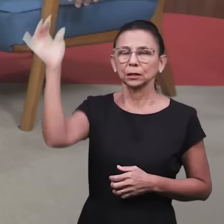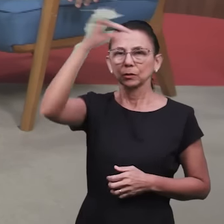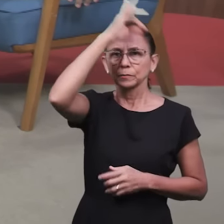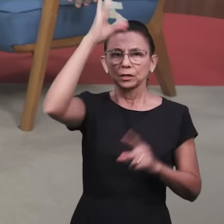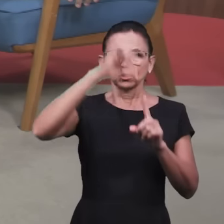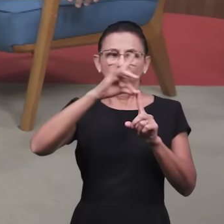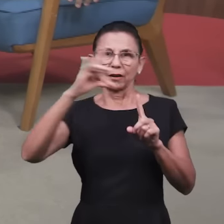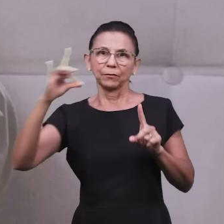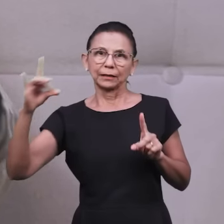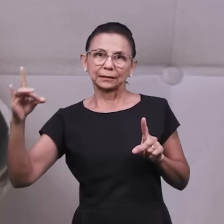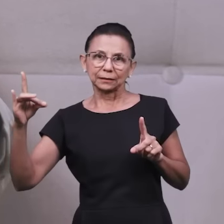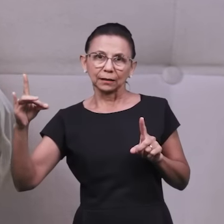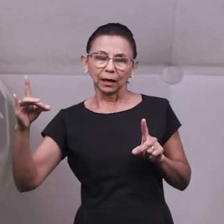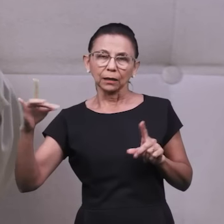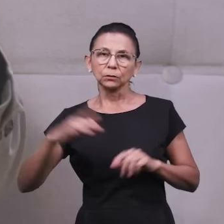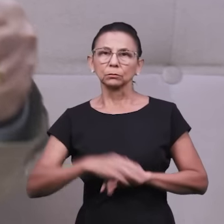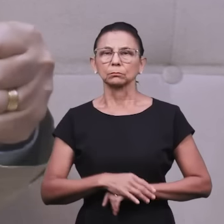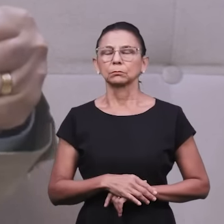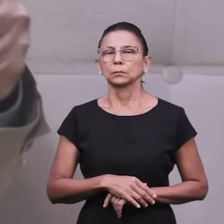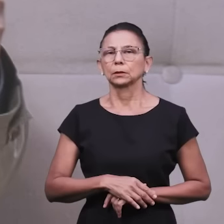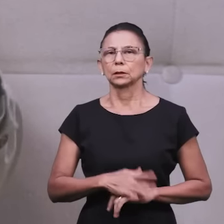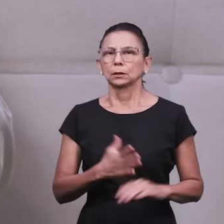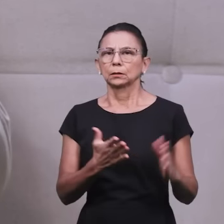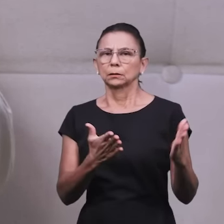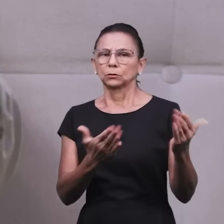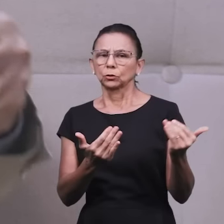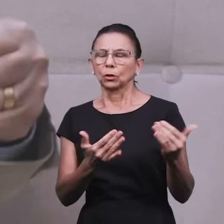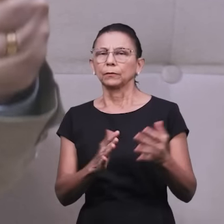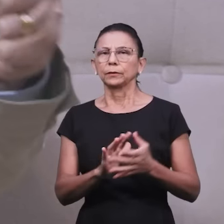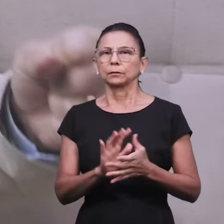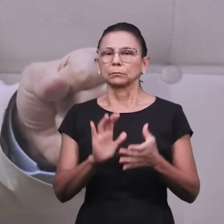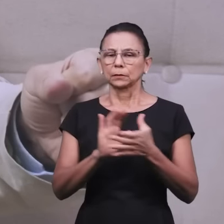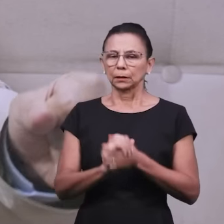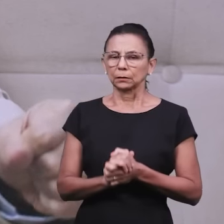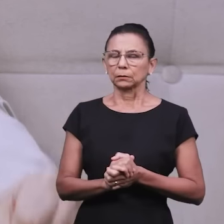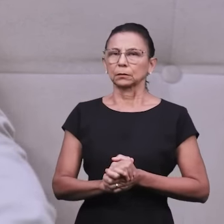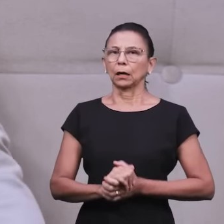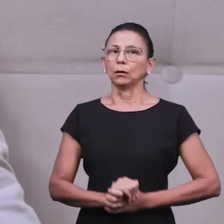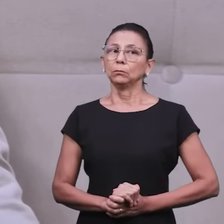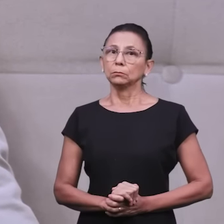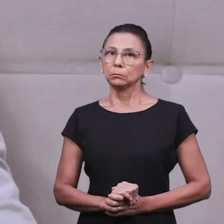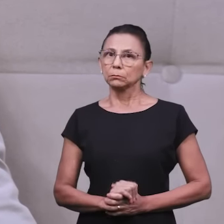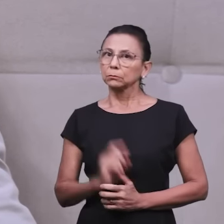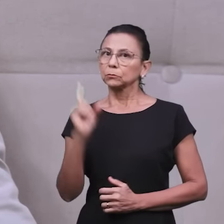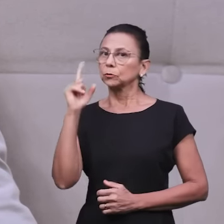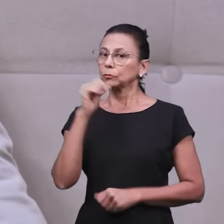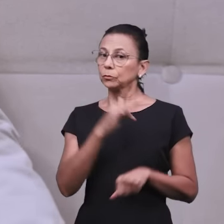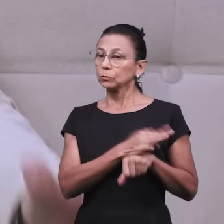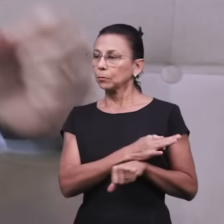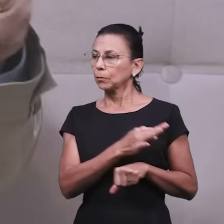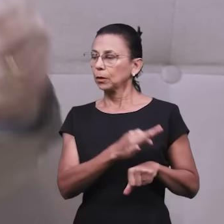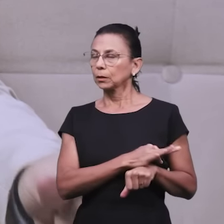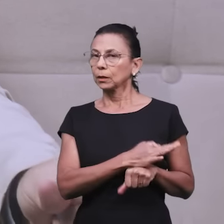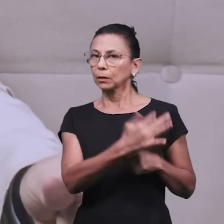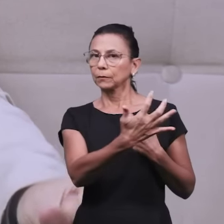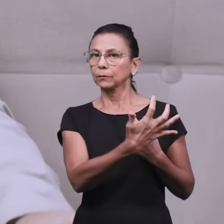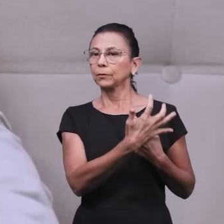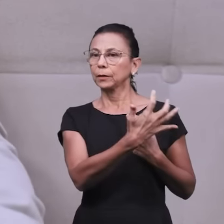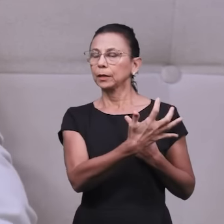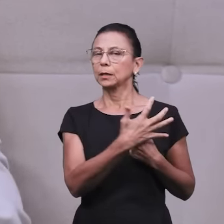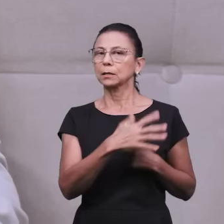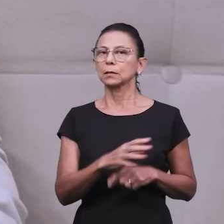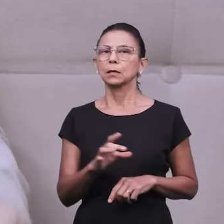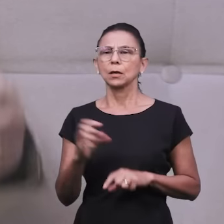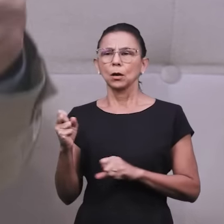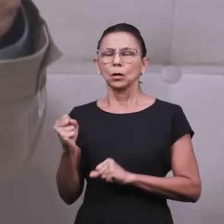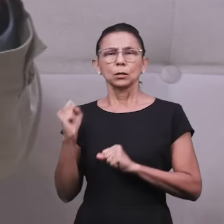na vida do crente, do homem, do jovem, da família, do casal, não consegue resistir, não. É só o poder do